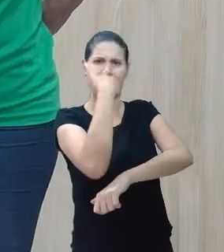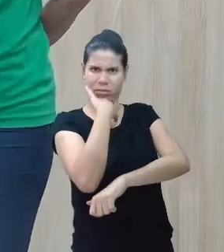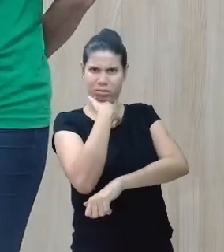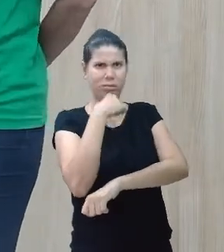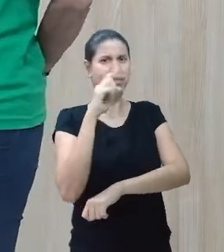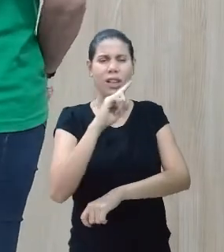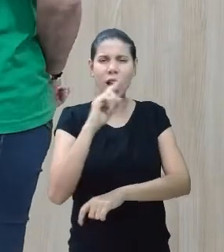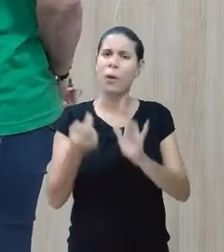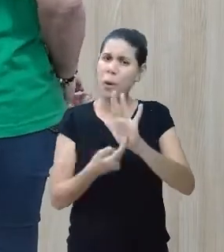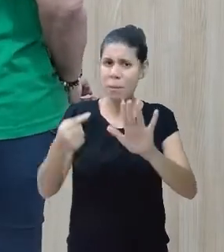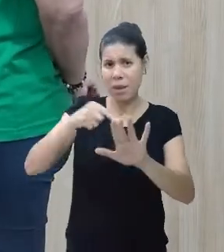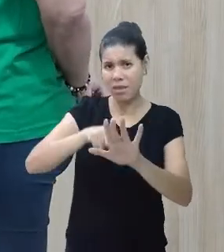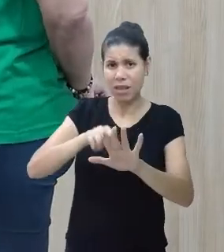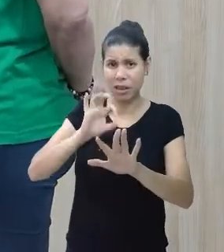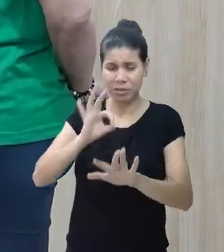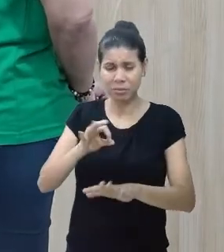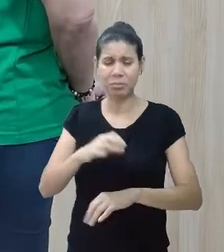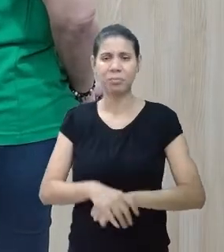conotativo.